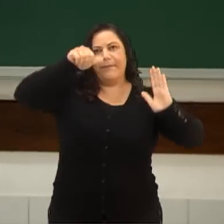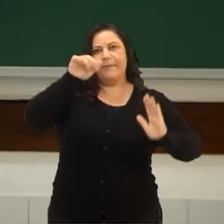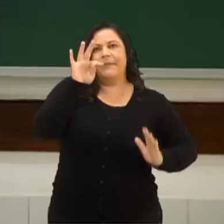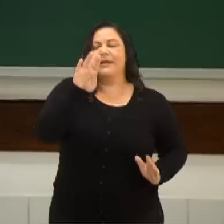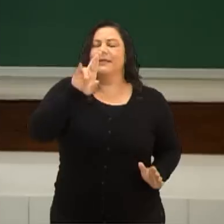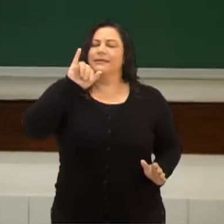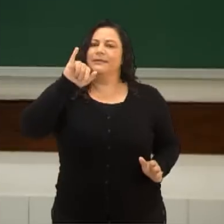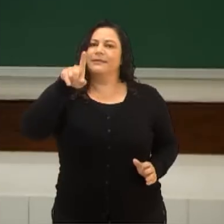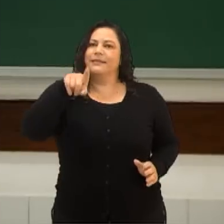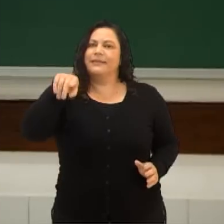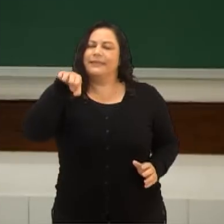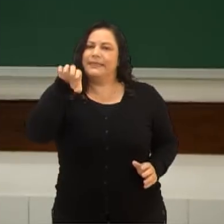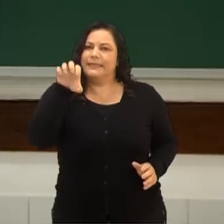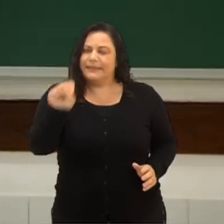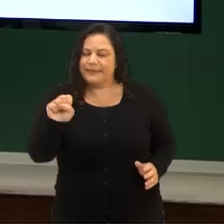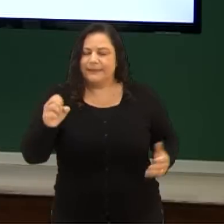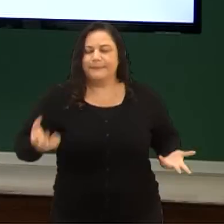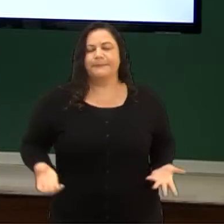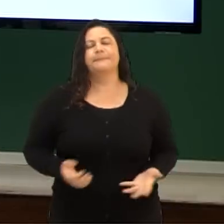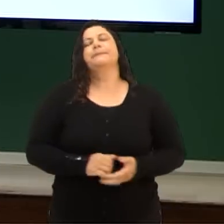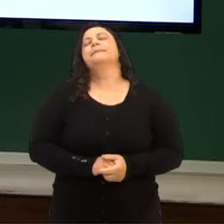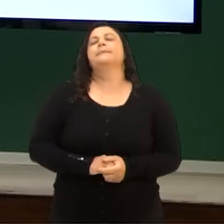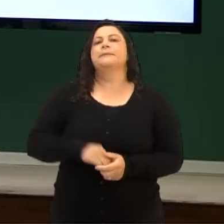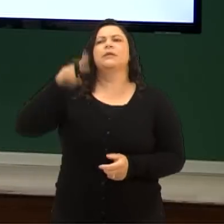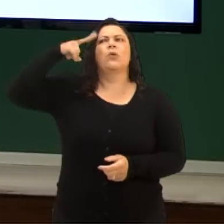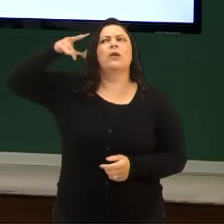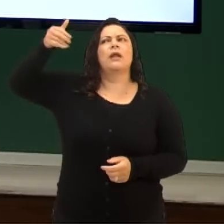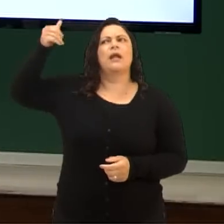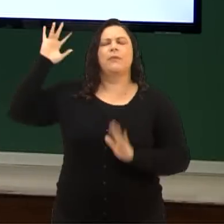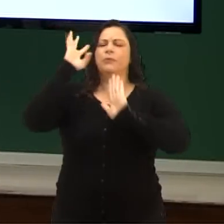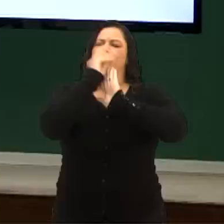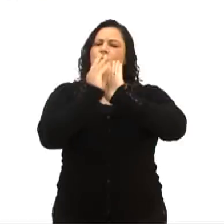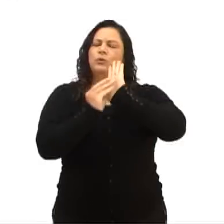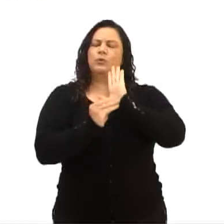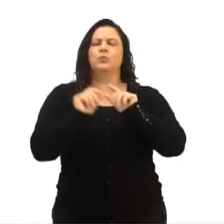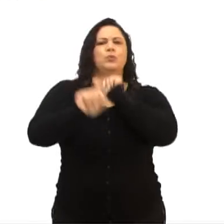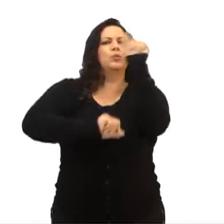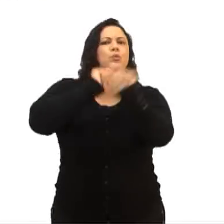beleza? E na aula de hoje, o que nós vamos ver?